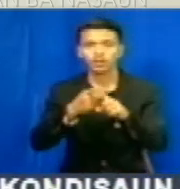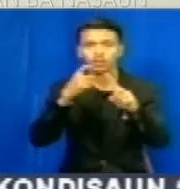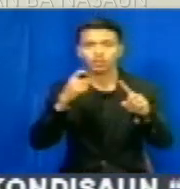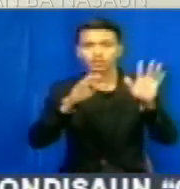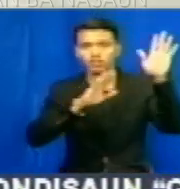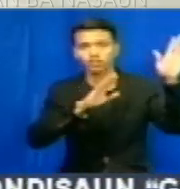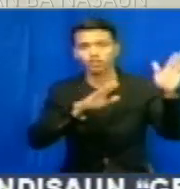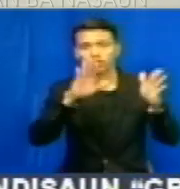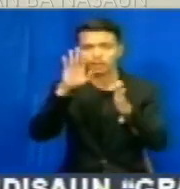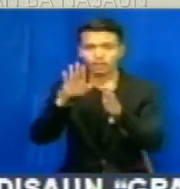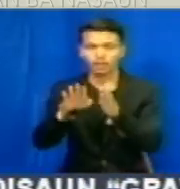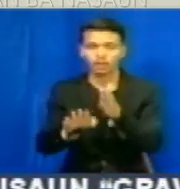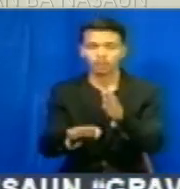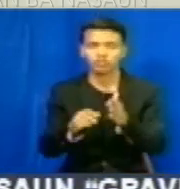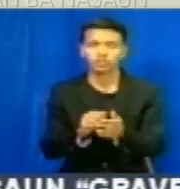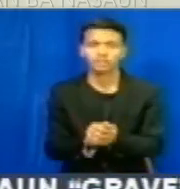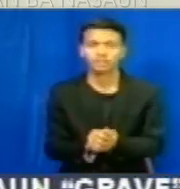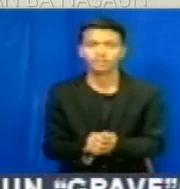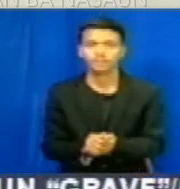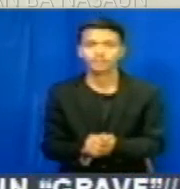fohone menos.